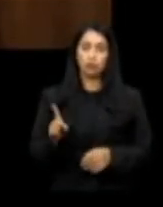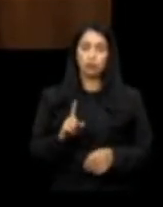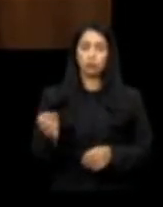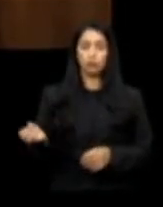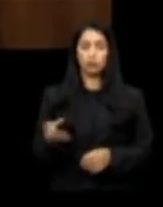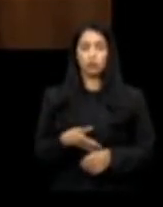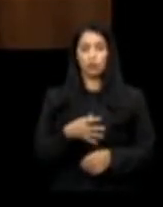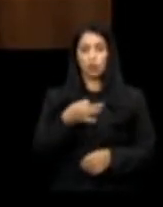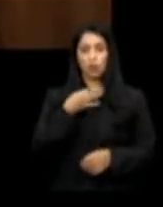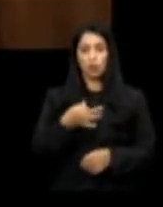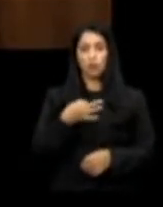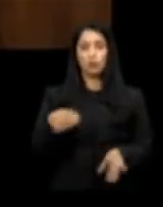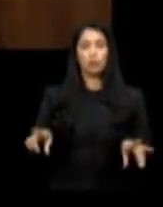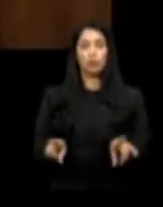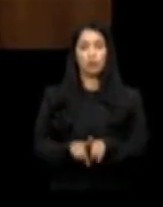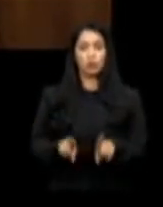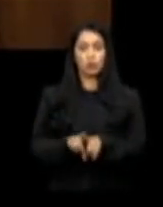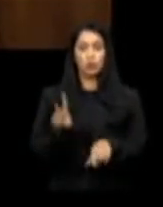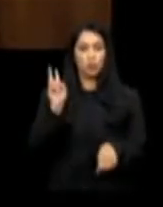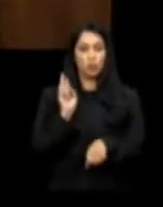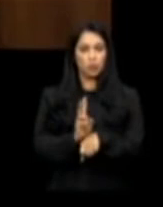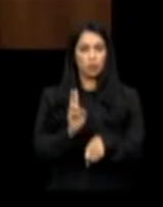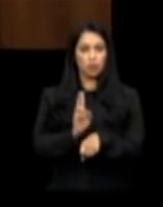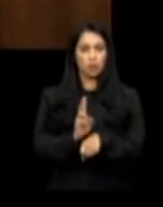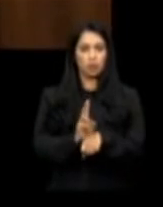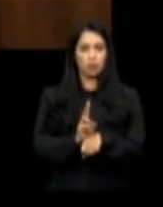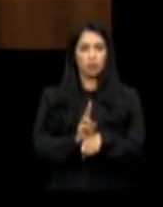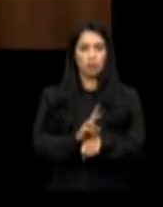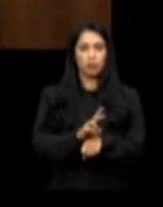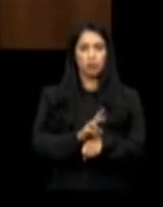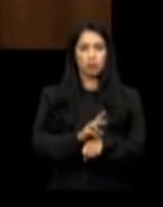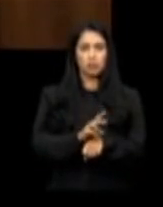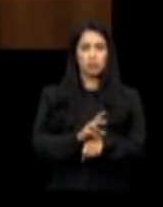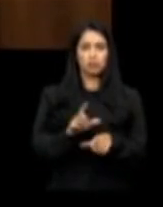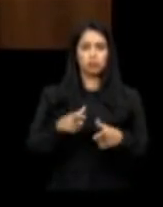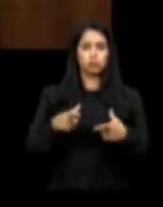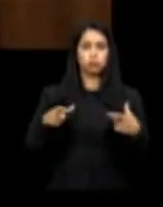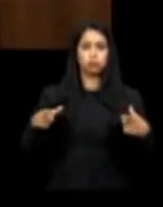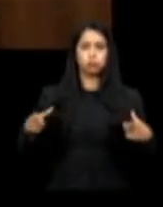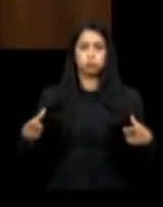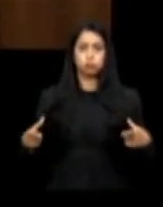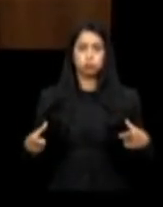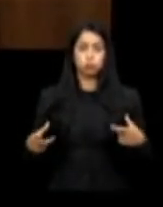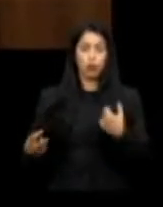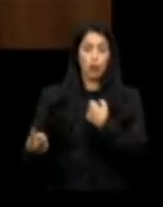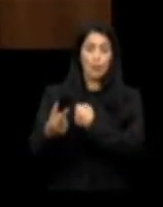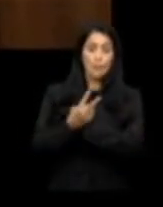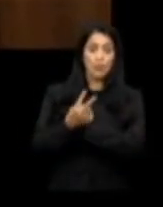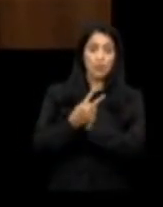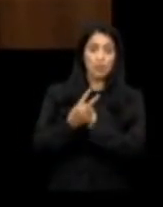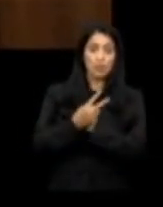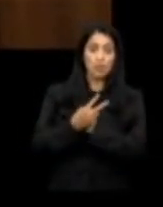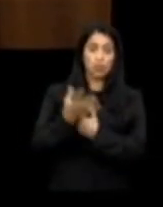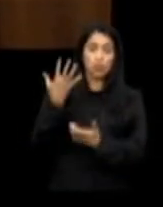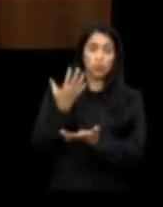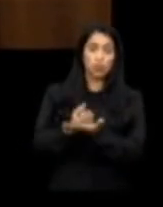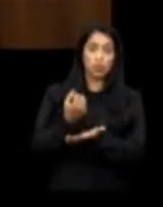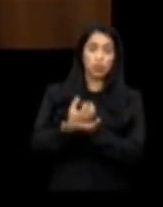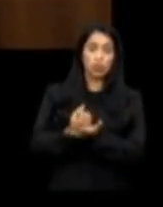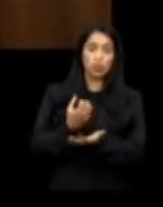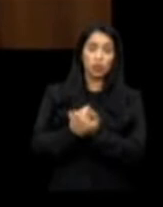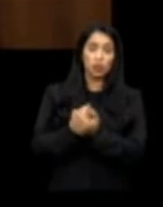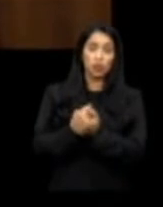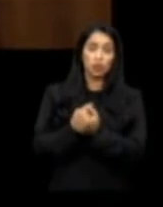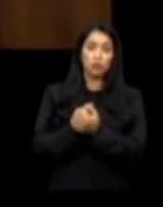também engloba uma proteção abrangente, que desloca o eixo da proteção, do conteúdo dos dados, para